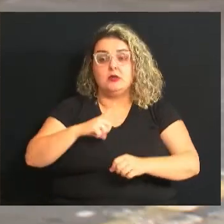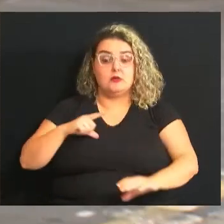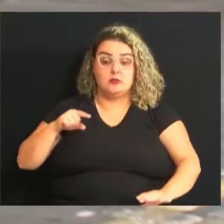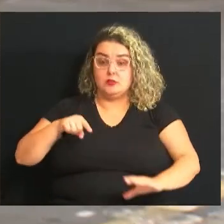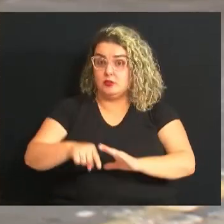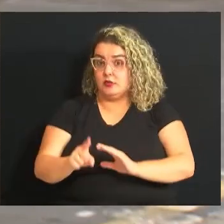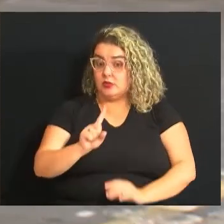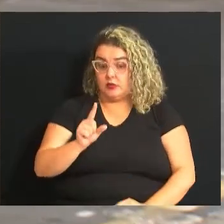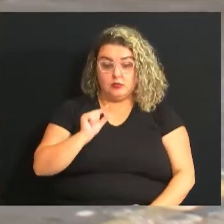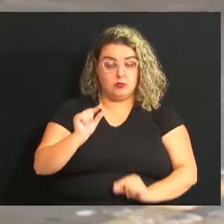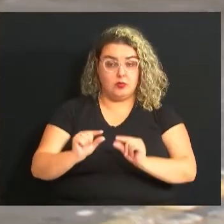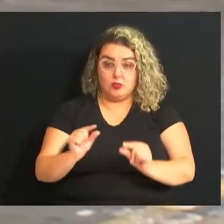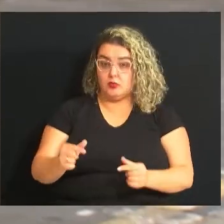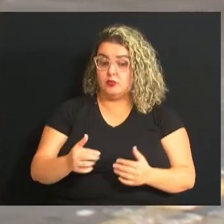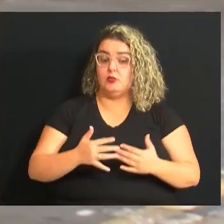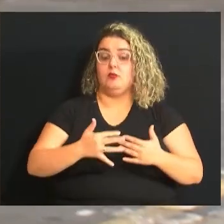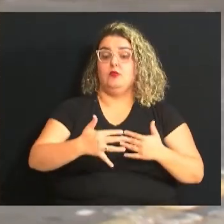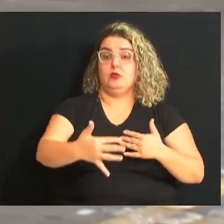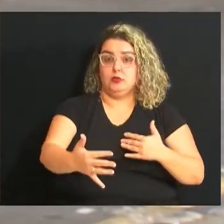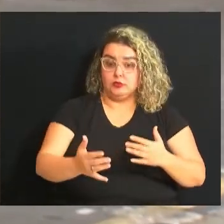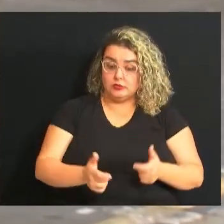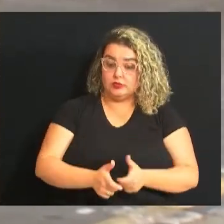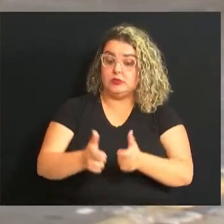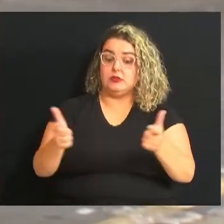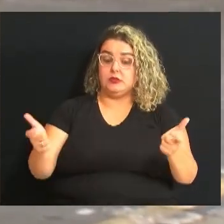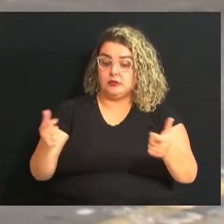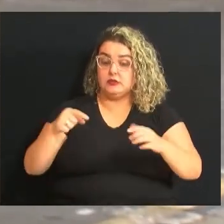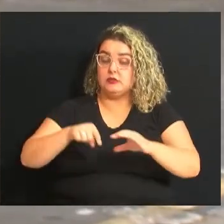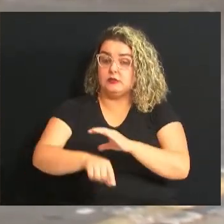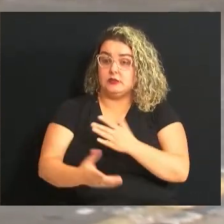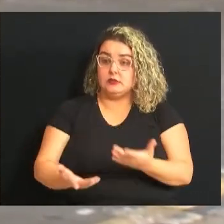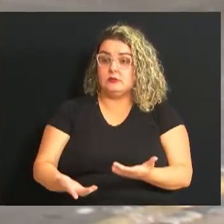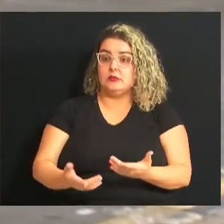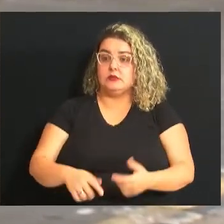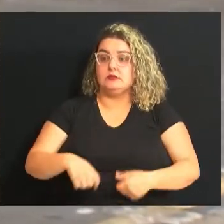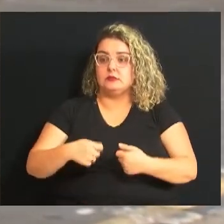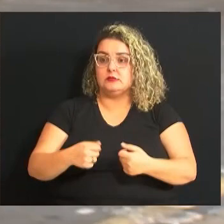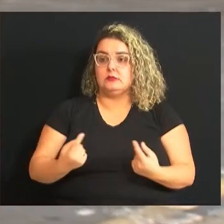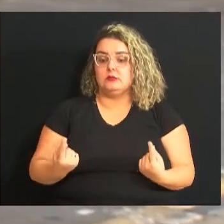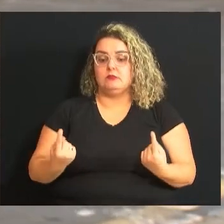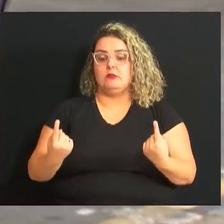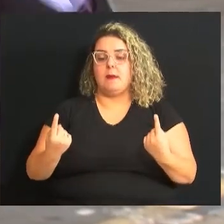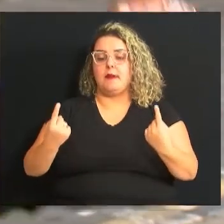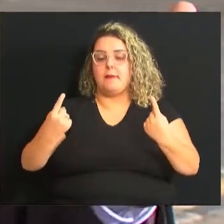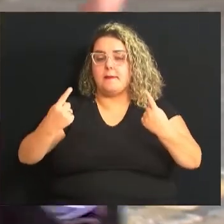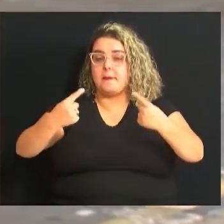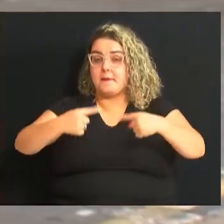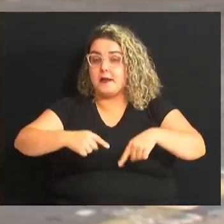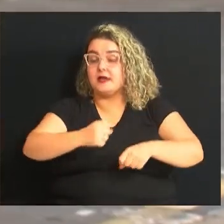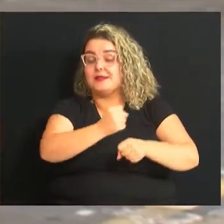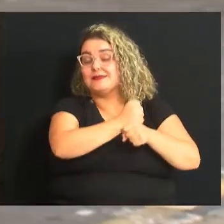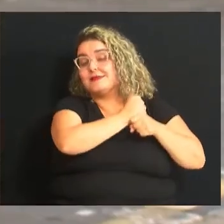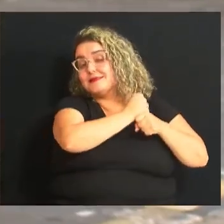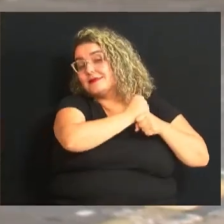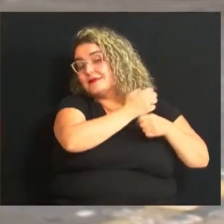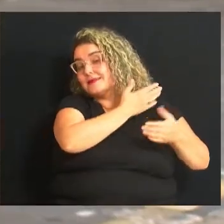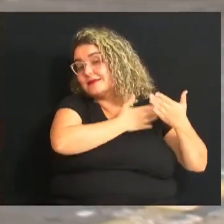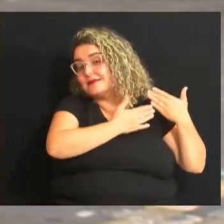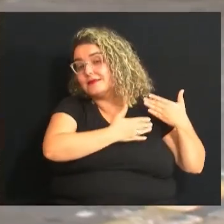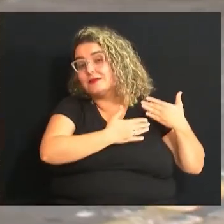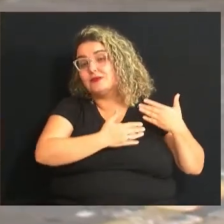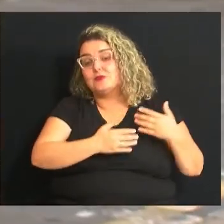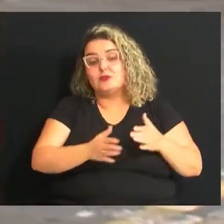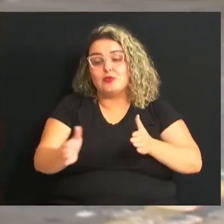tido avanços, e não foram poucos os avanços nesse último período, nós haveremos de fazer um combate de longo prazo para que